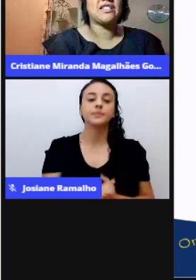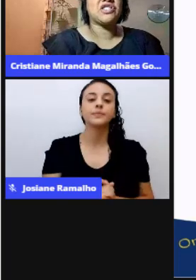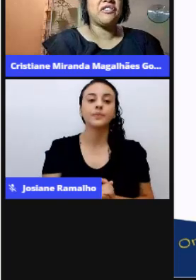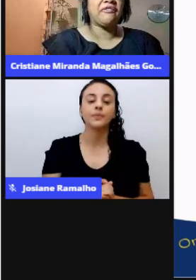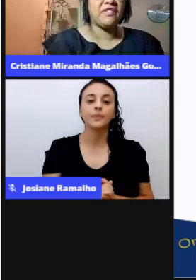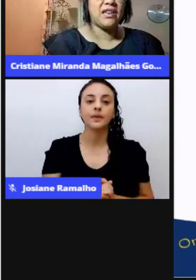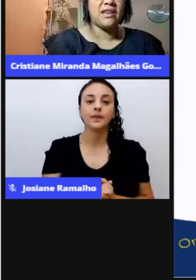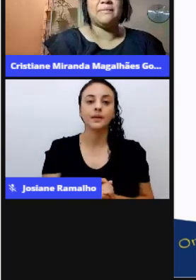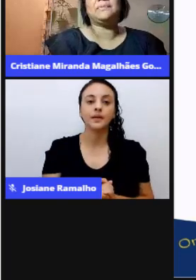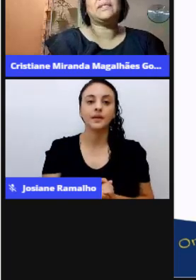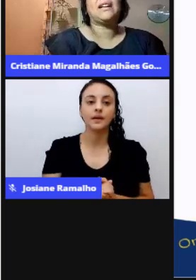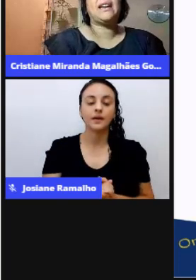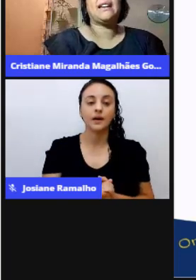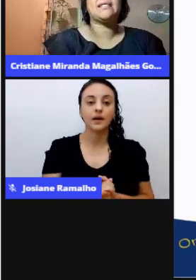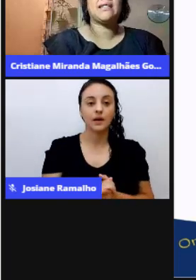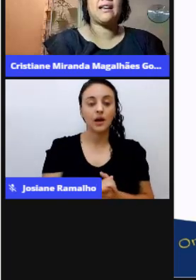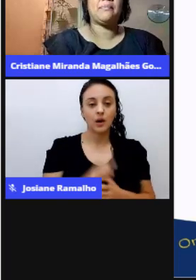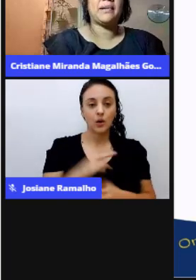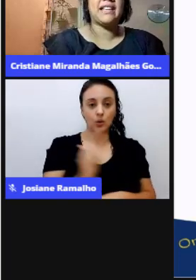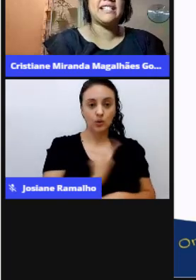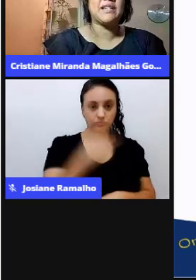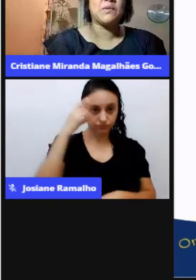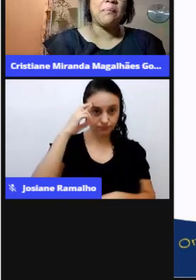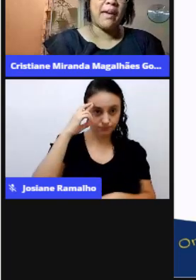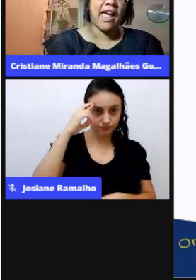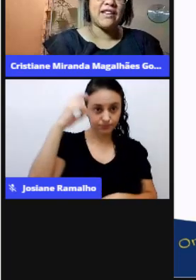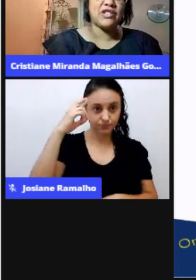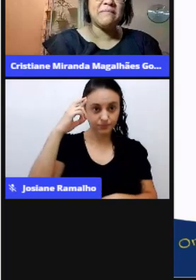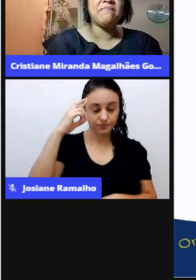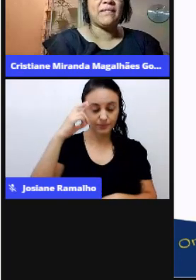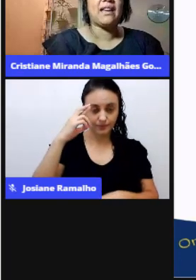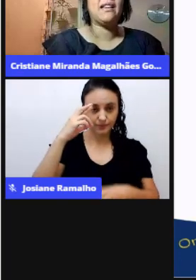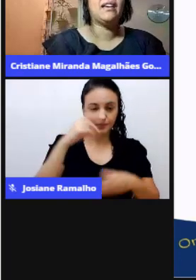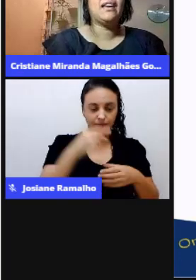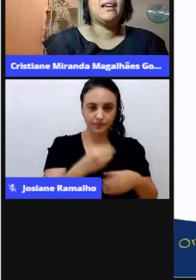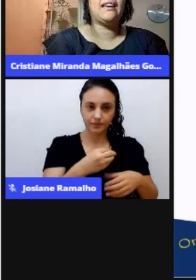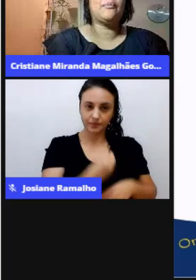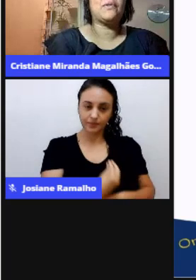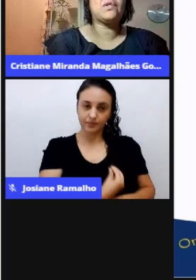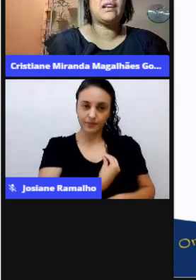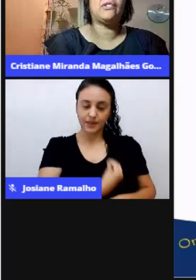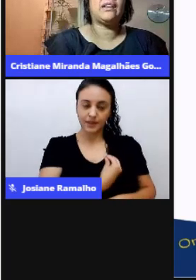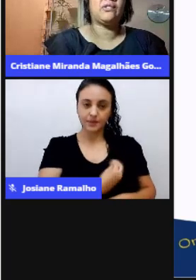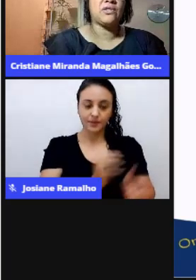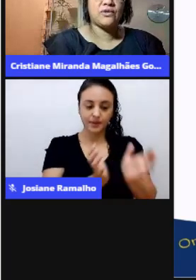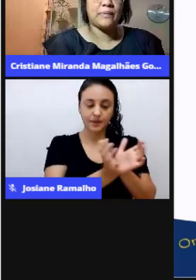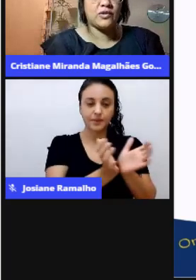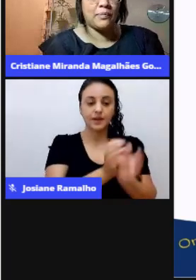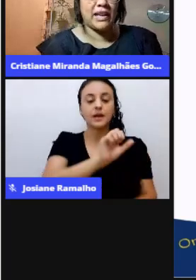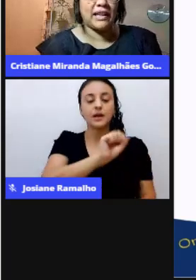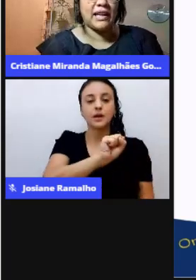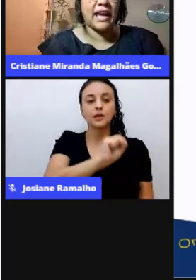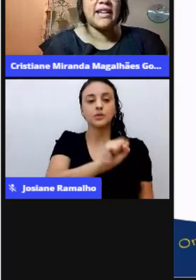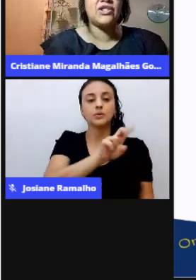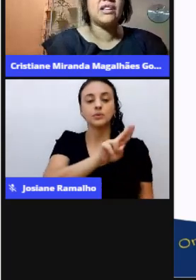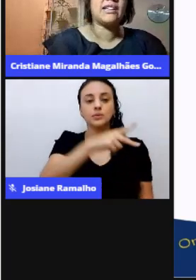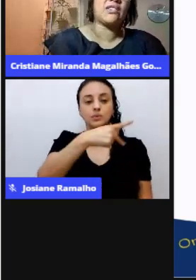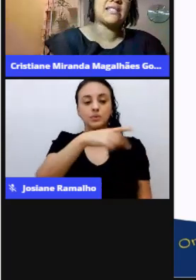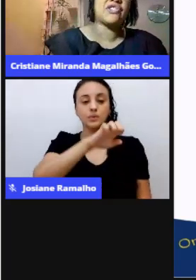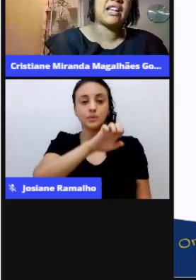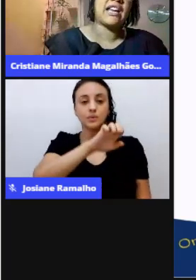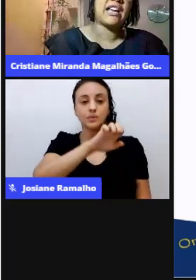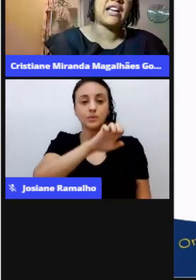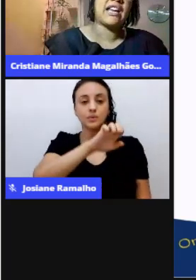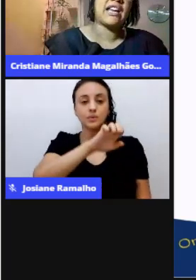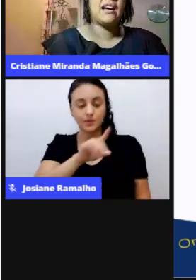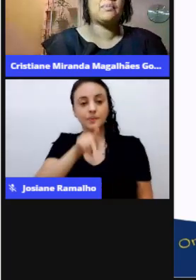A nossa chefia pertence à SUPED, né? O professor Leonel, nosso superintendente, e a